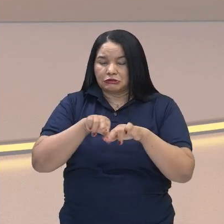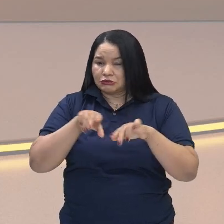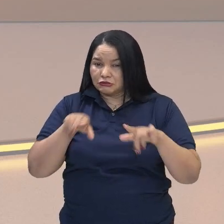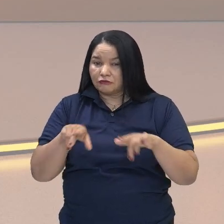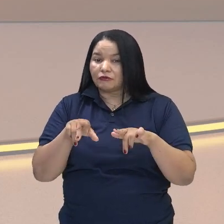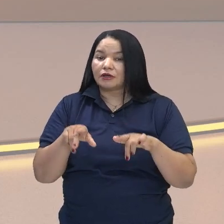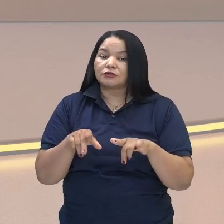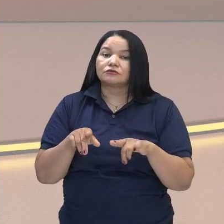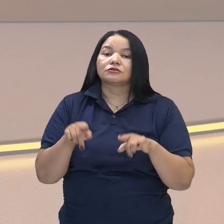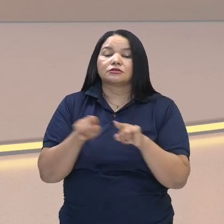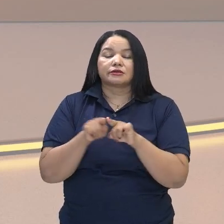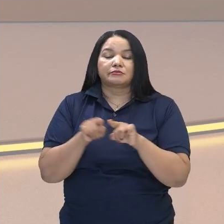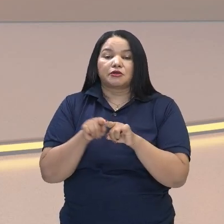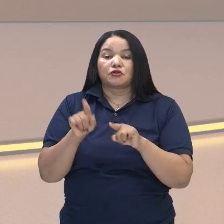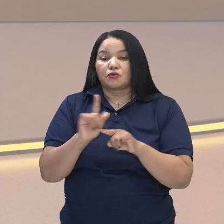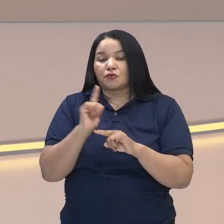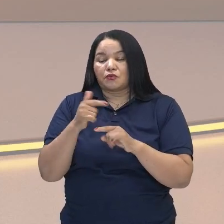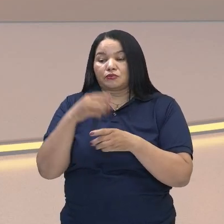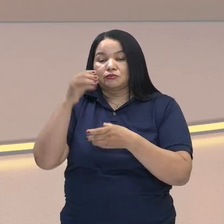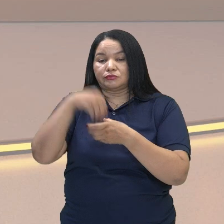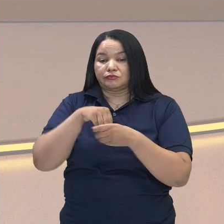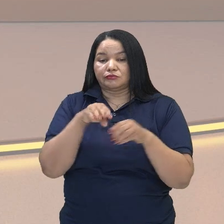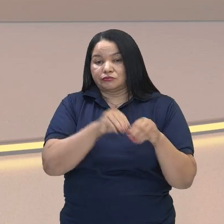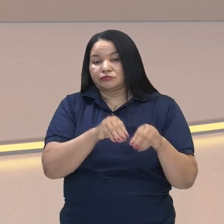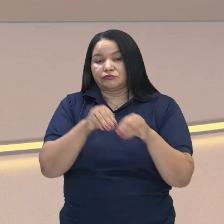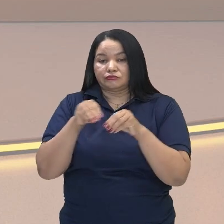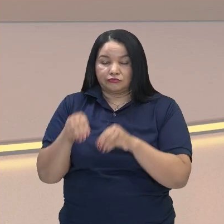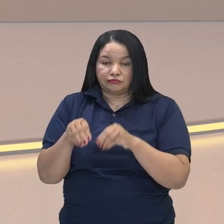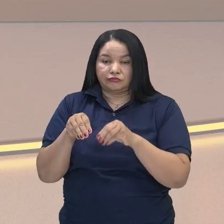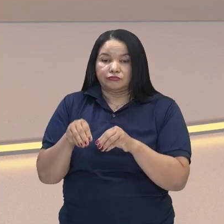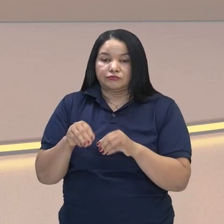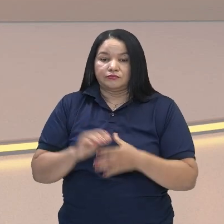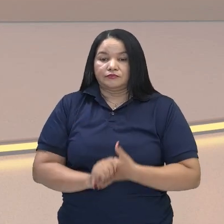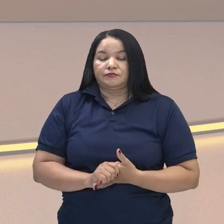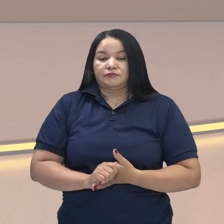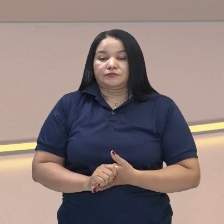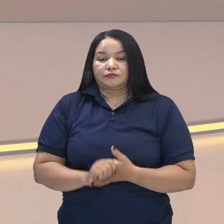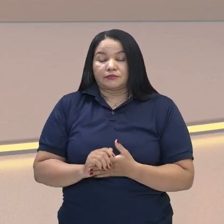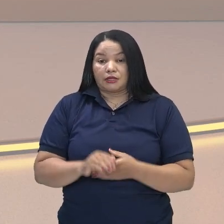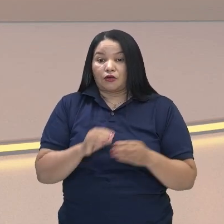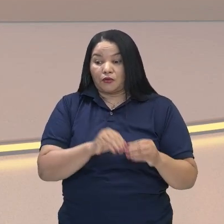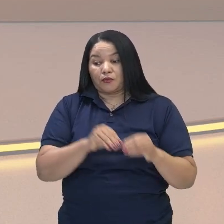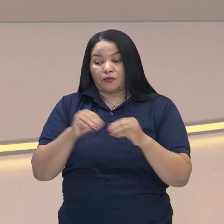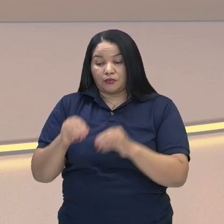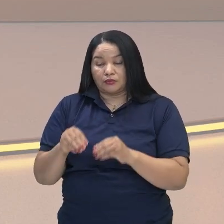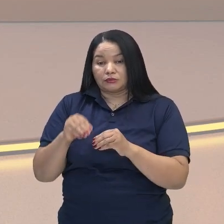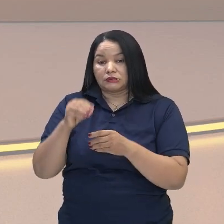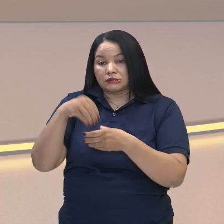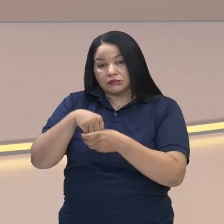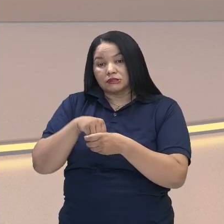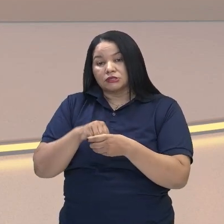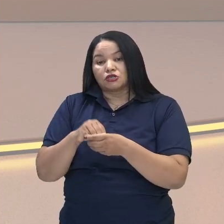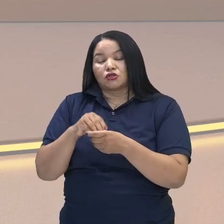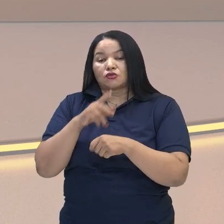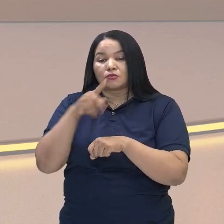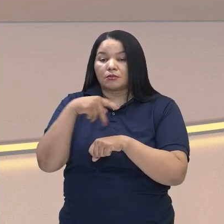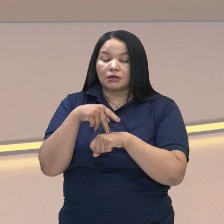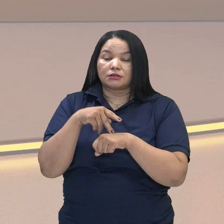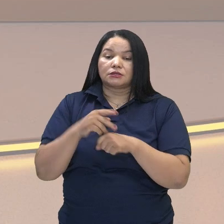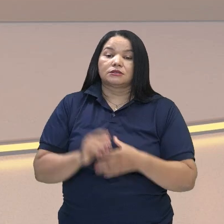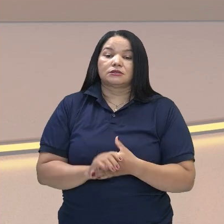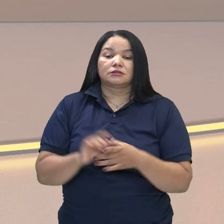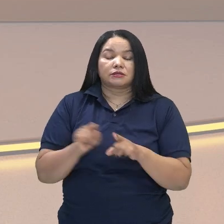os deslocados internos, né? Onde os deslocados internos eles vão ter a mesma situação